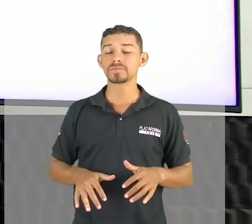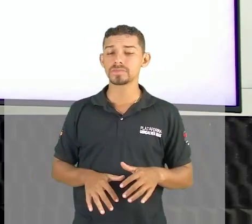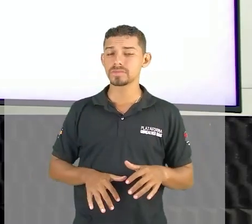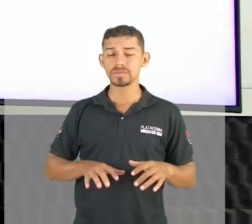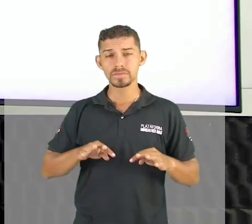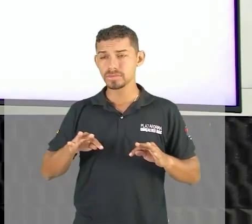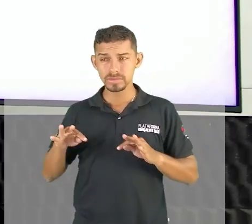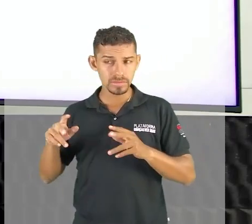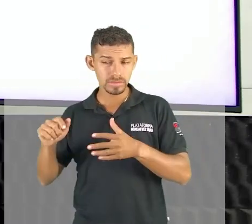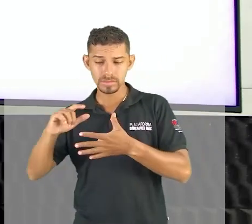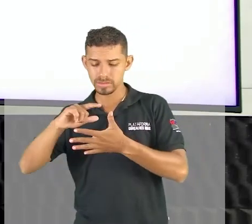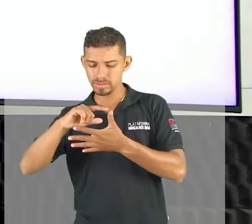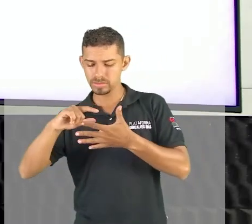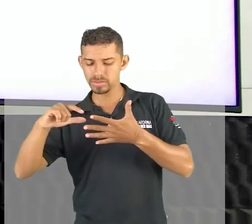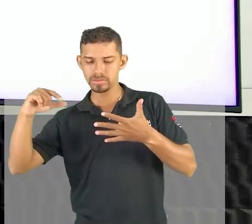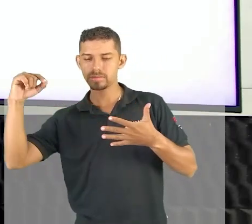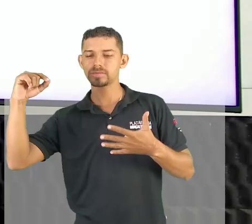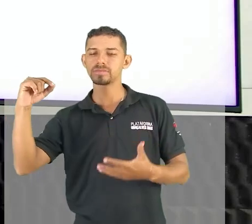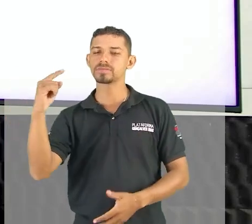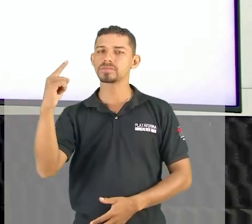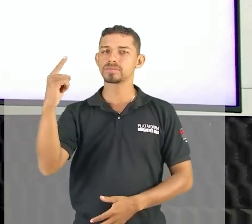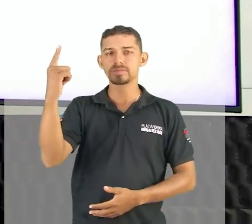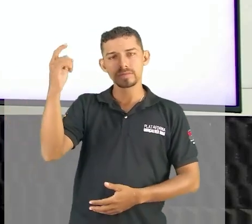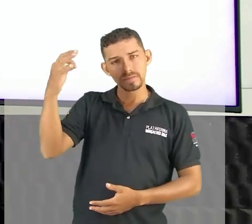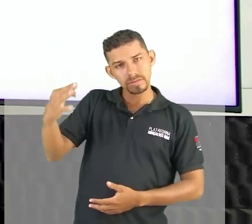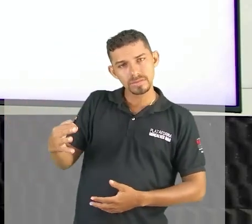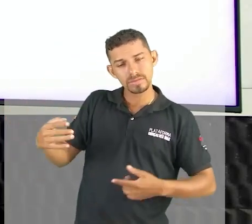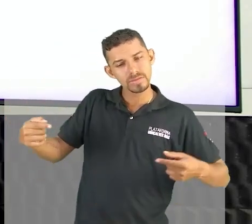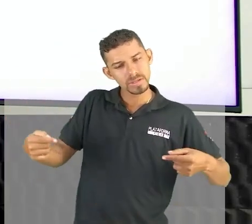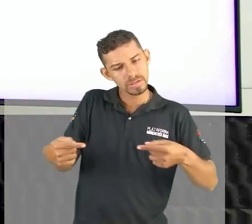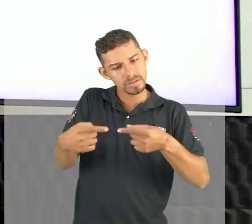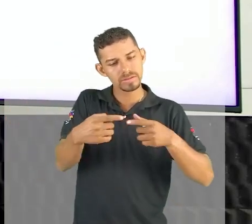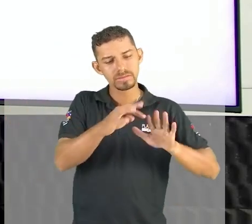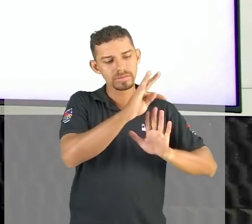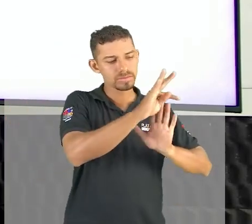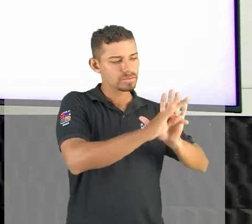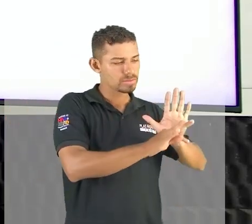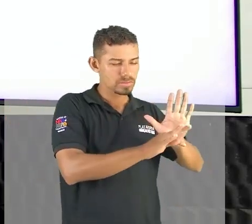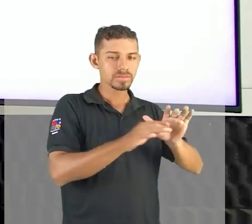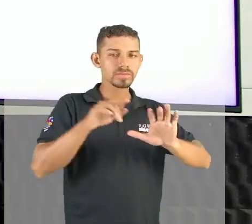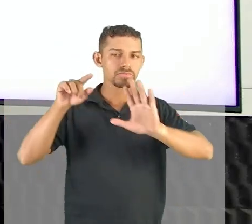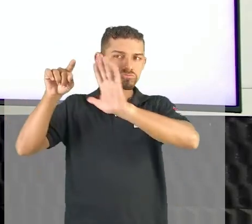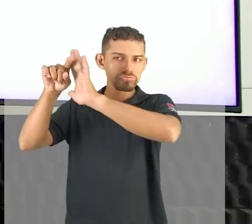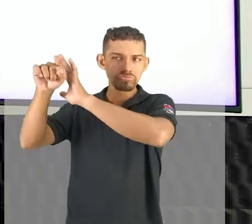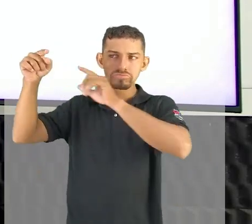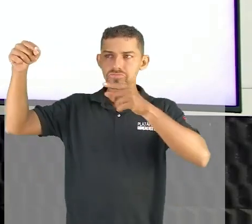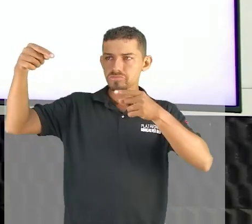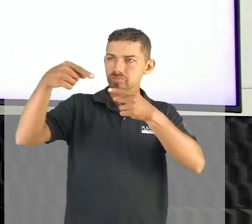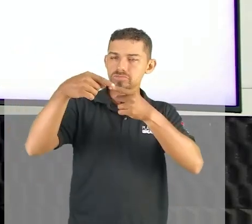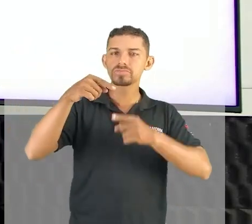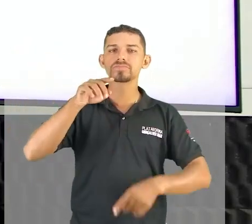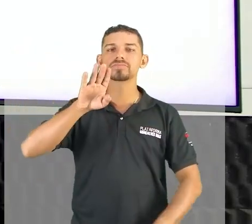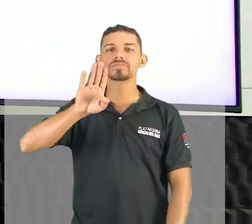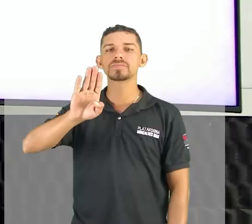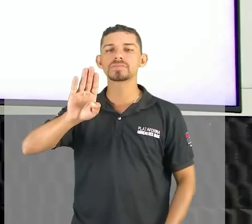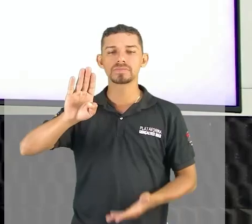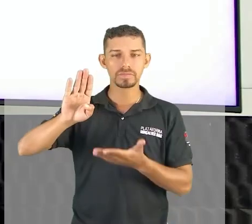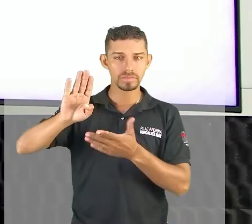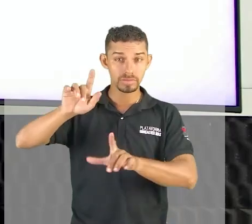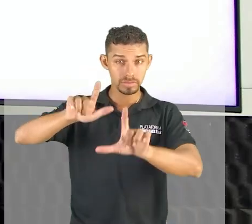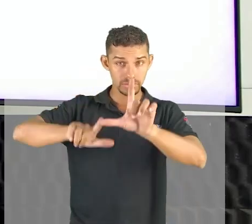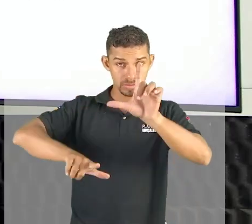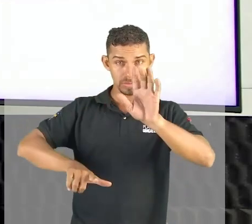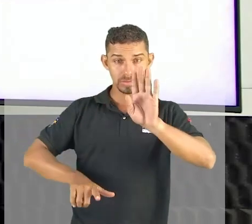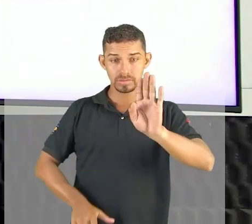alternativas a uma a única que eh que está coerente com o que o enunciado tá pedindo é o que se encontra na letra letra B tá